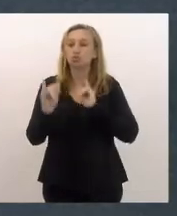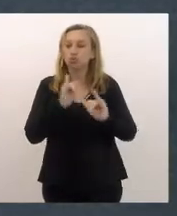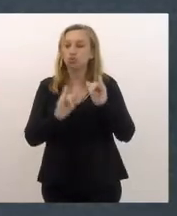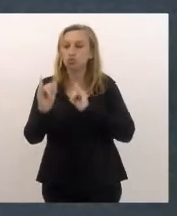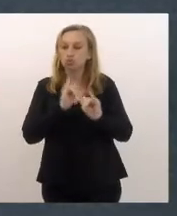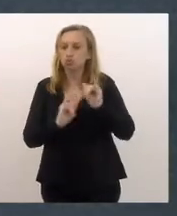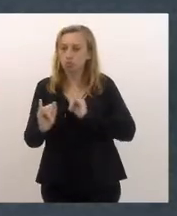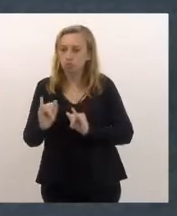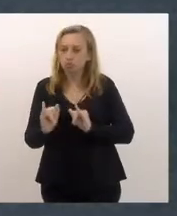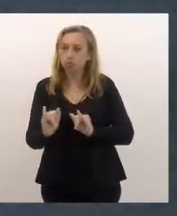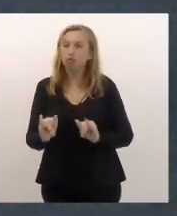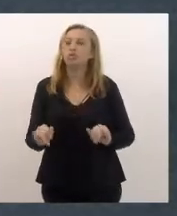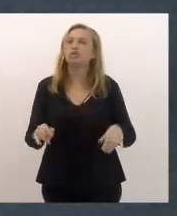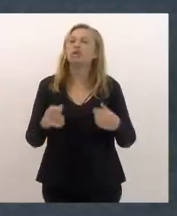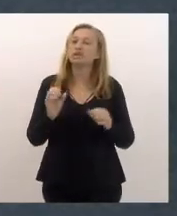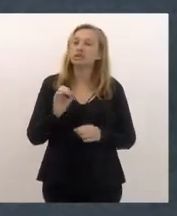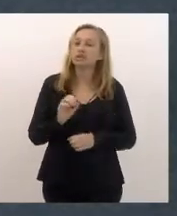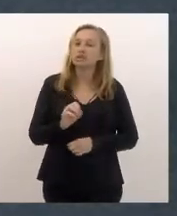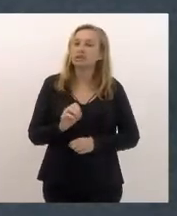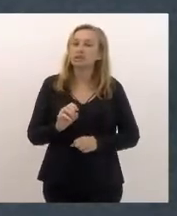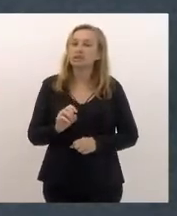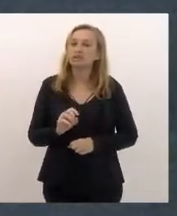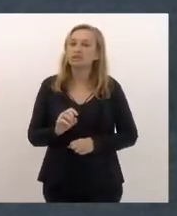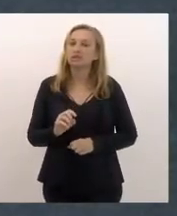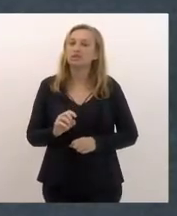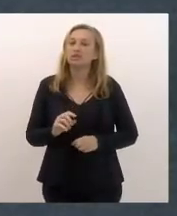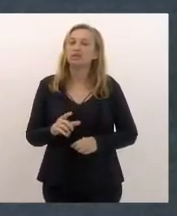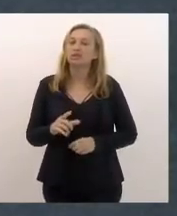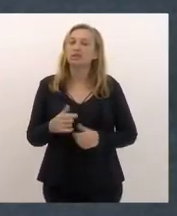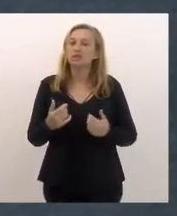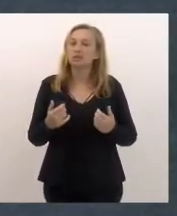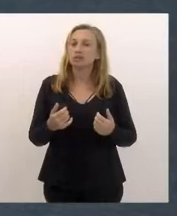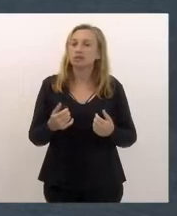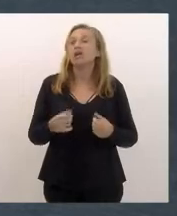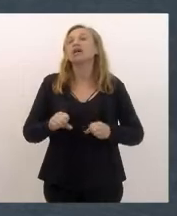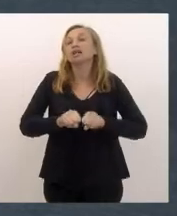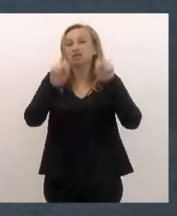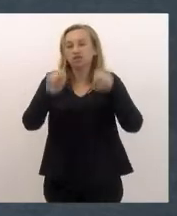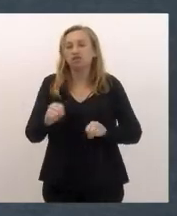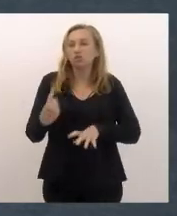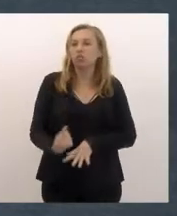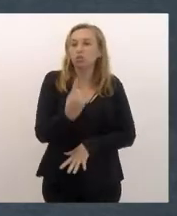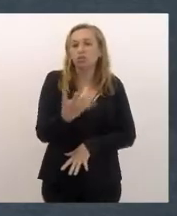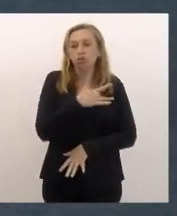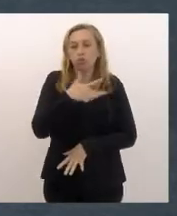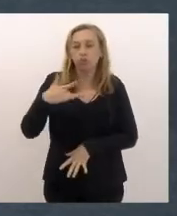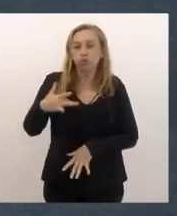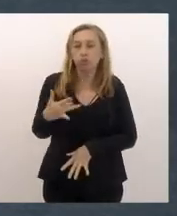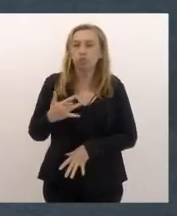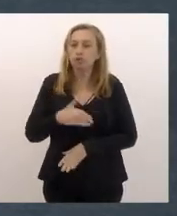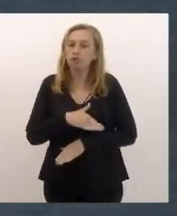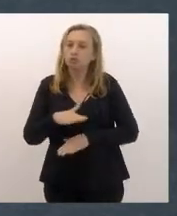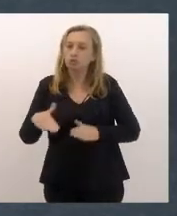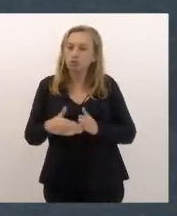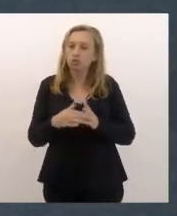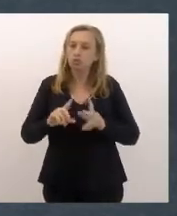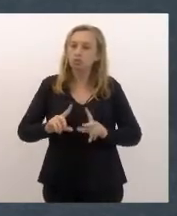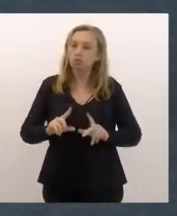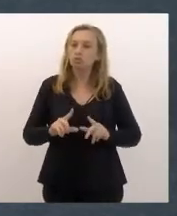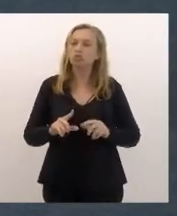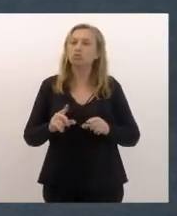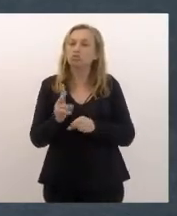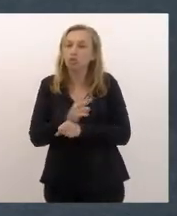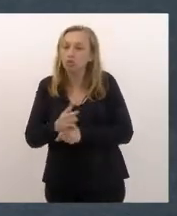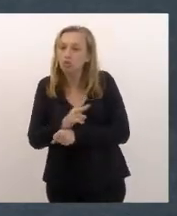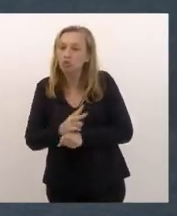informação. Nós temos que garantir que o Sistema Único de Saúde, que é onde a maioria social busca